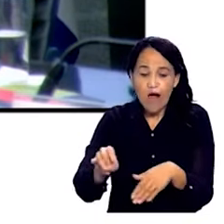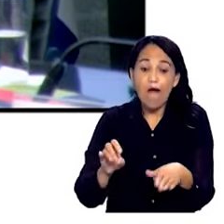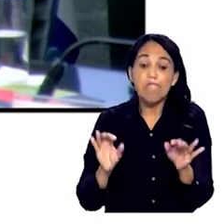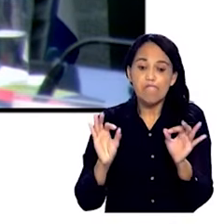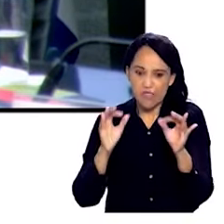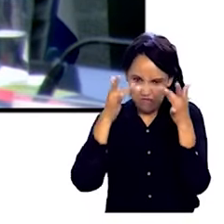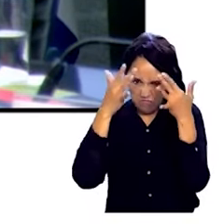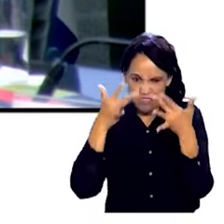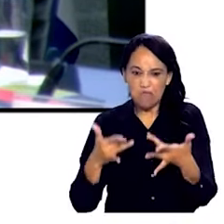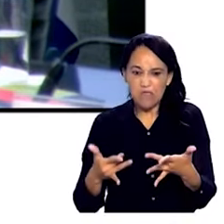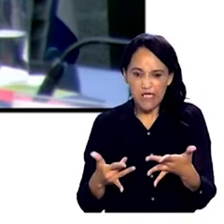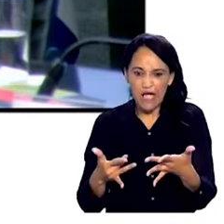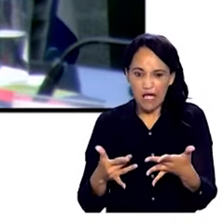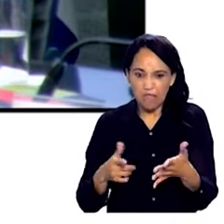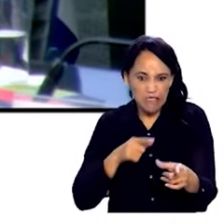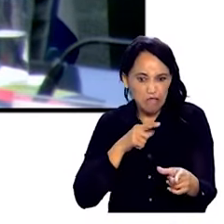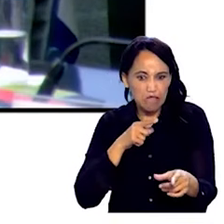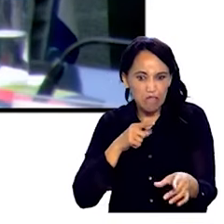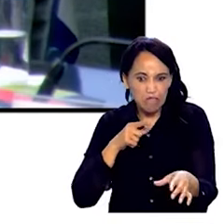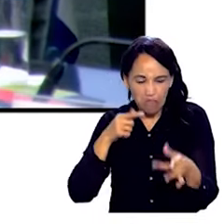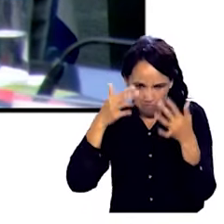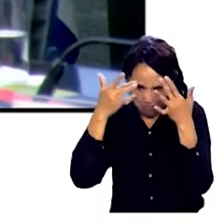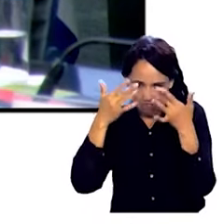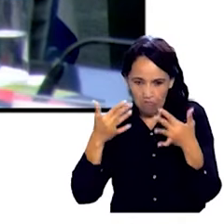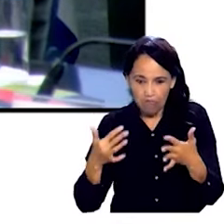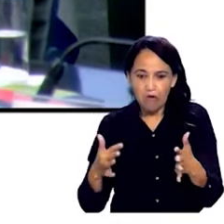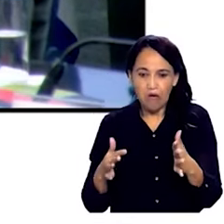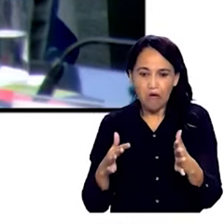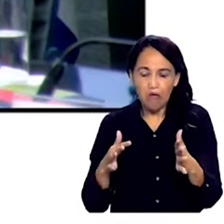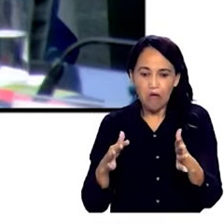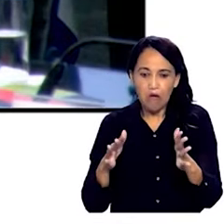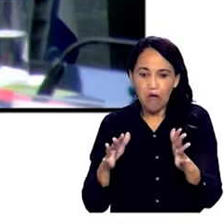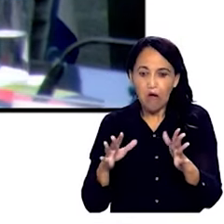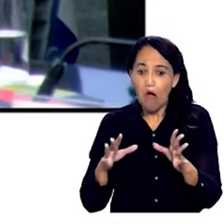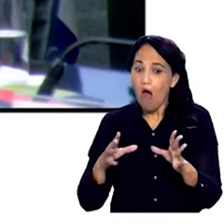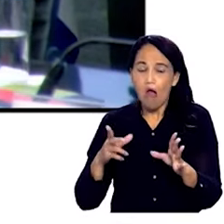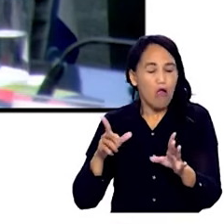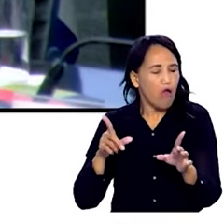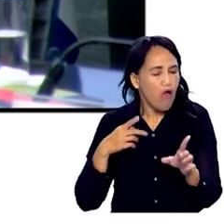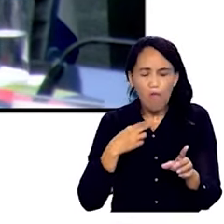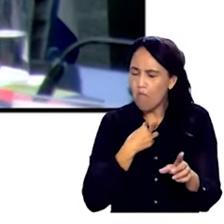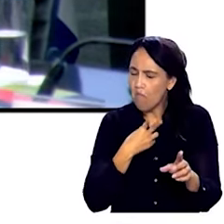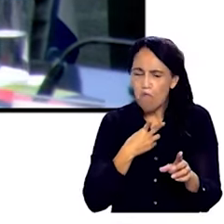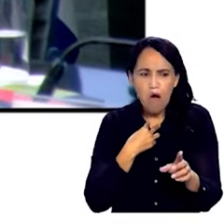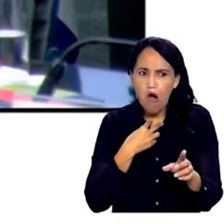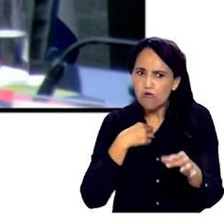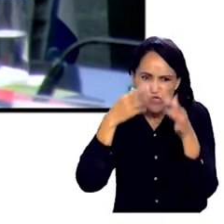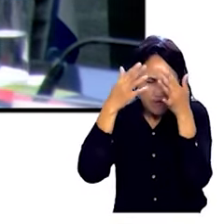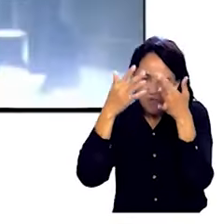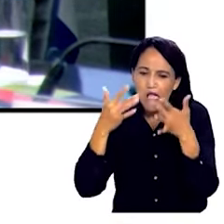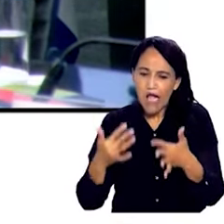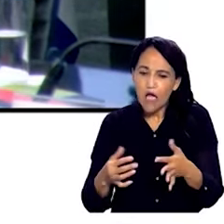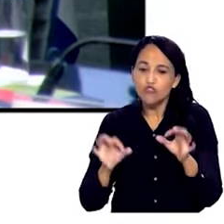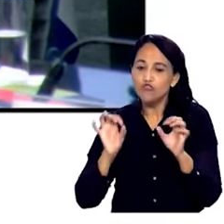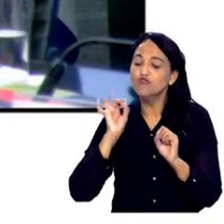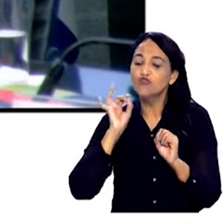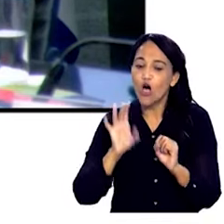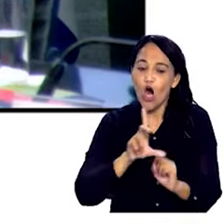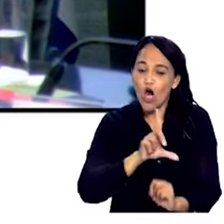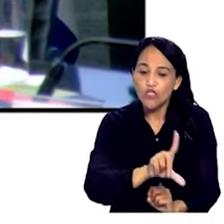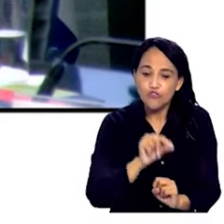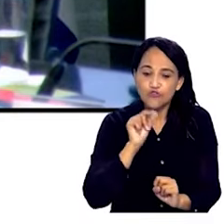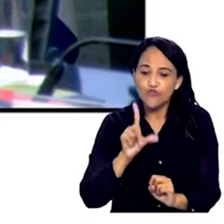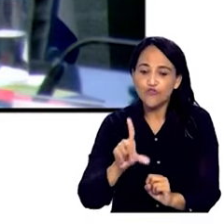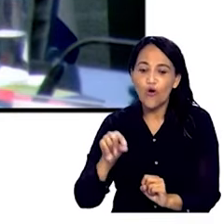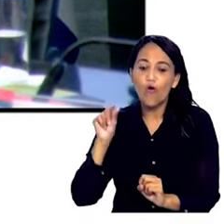conjuntamente com os filtros não posso falar s s de filtros isoladamente de ao